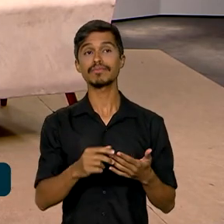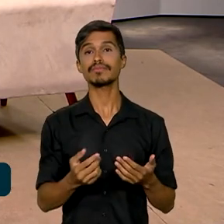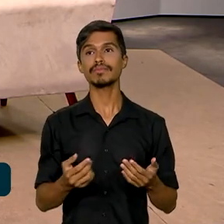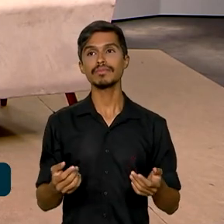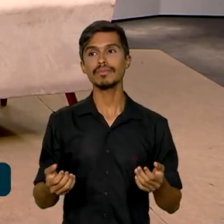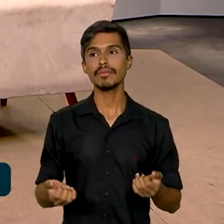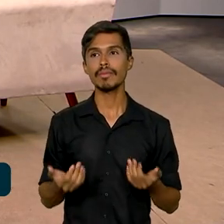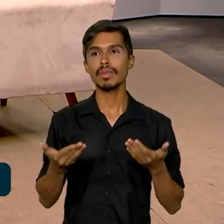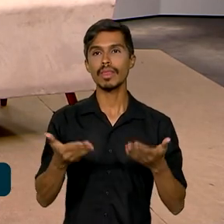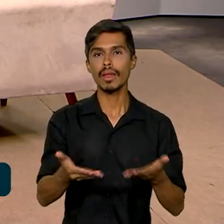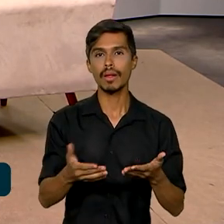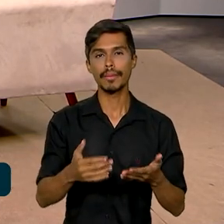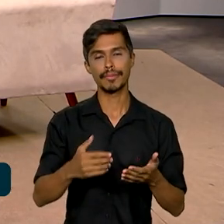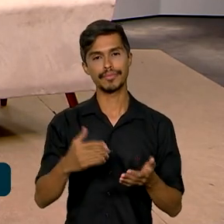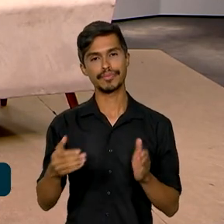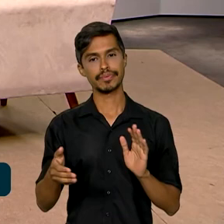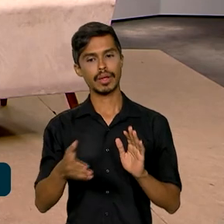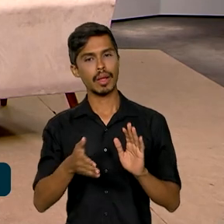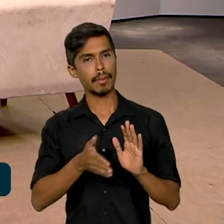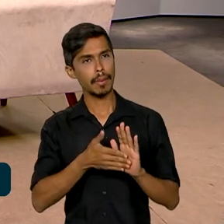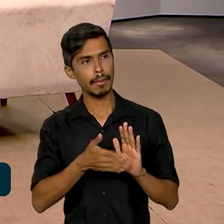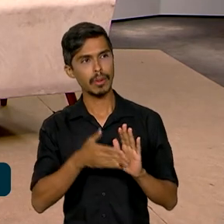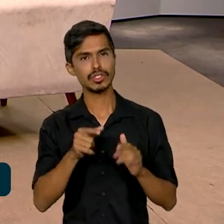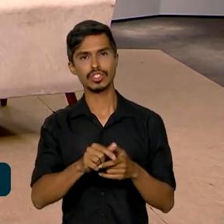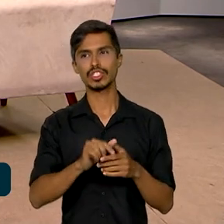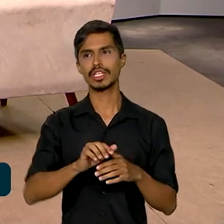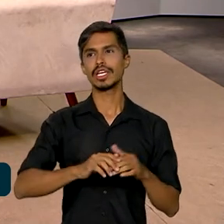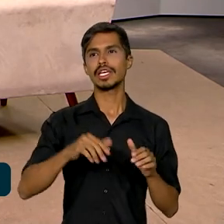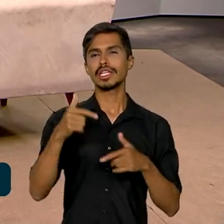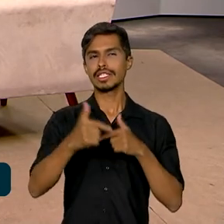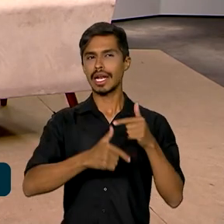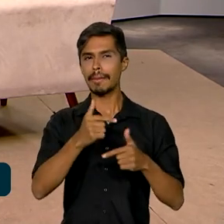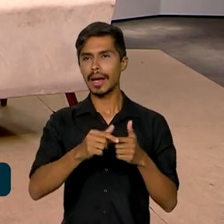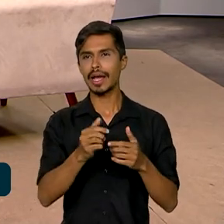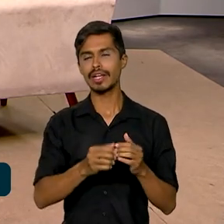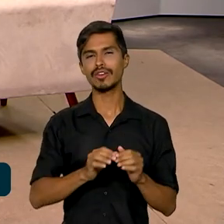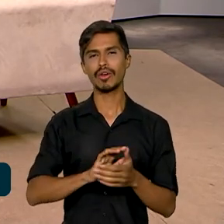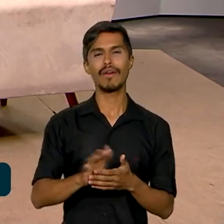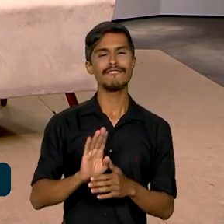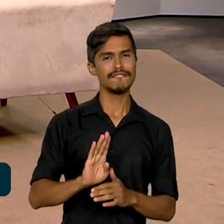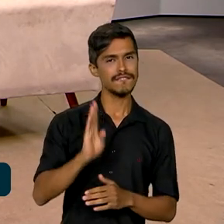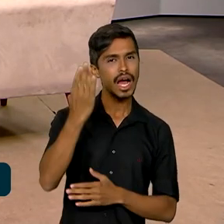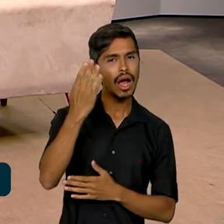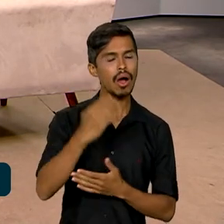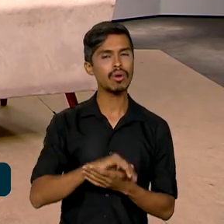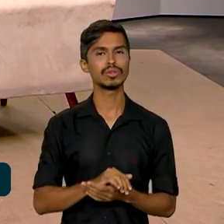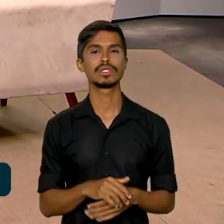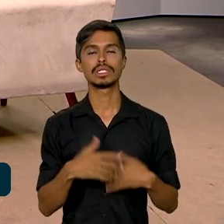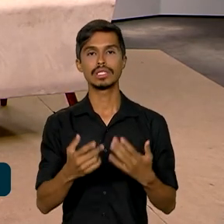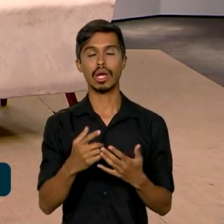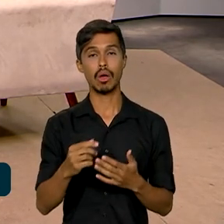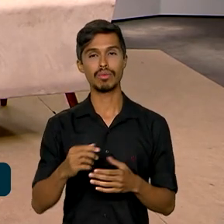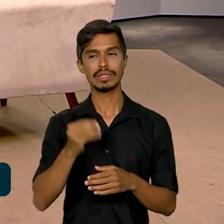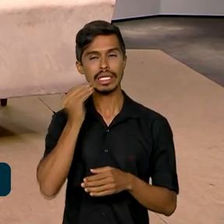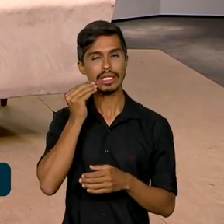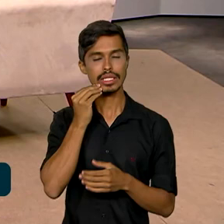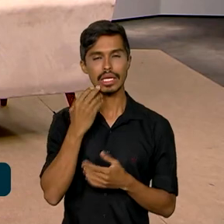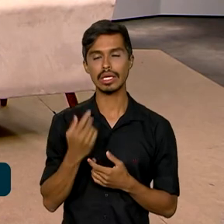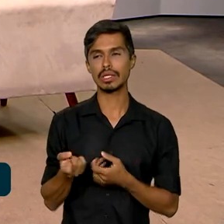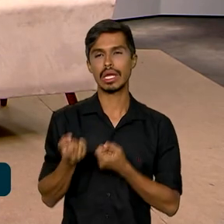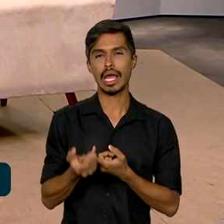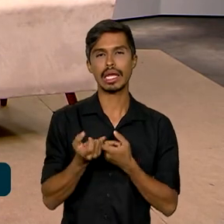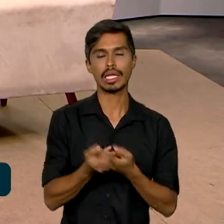lançando candidaturas fictícias, tentando burlar a presença das mulheres nos espaços, na hora da